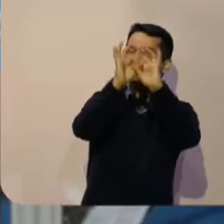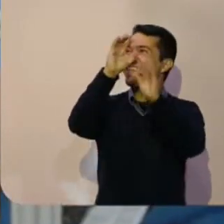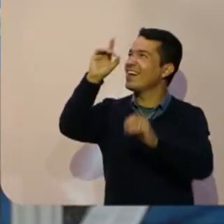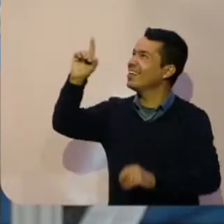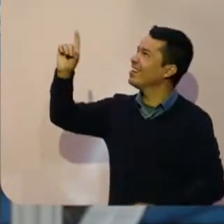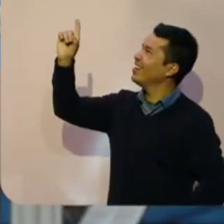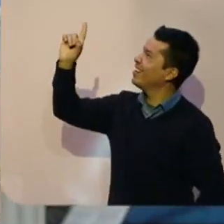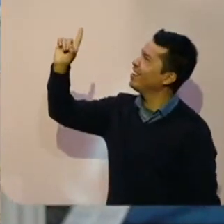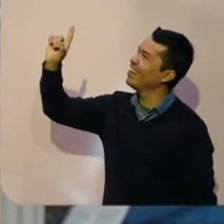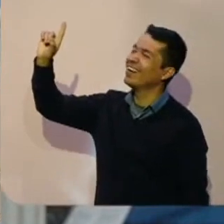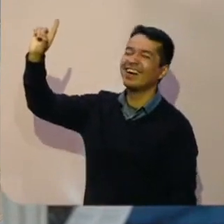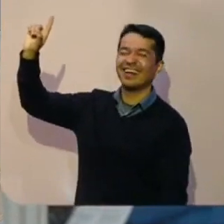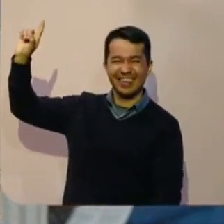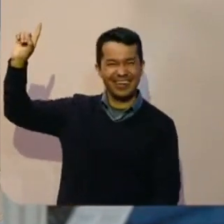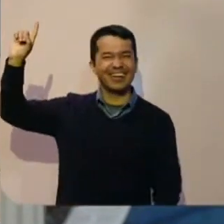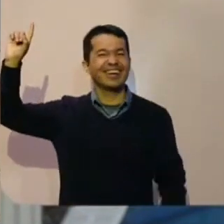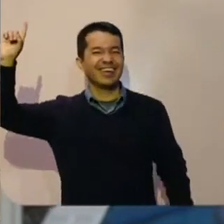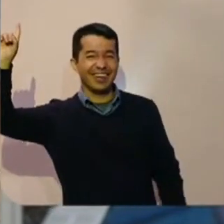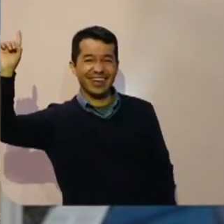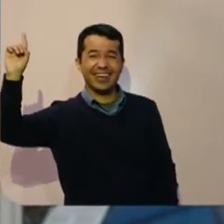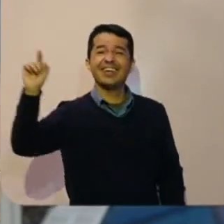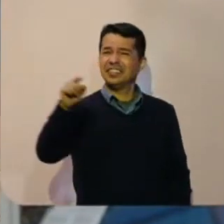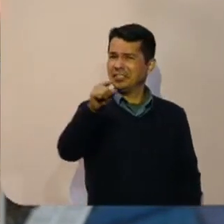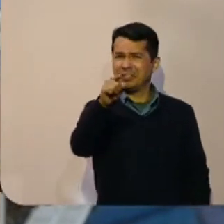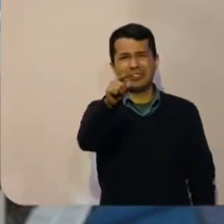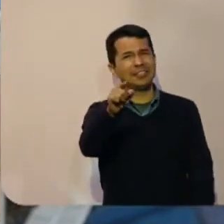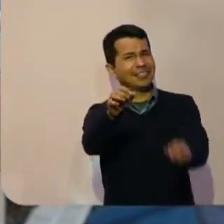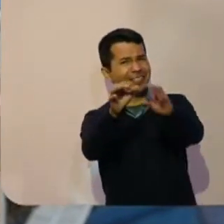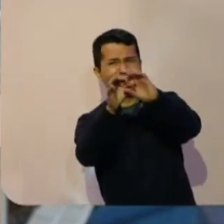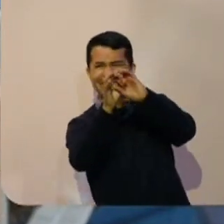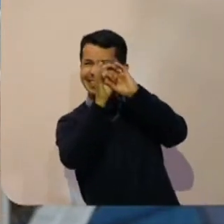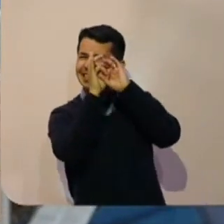segura na mão de Deus.